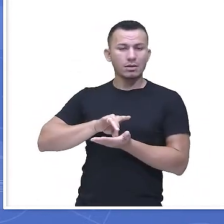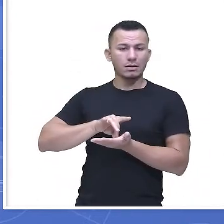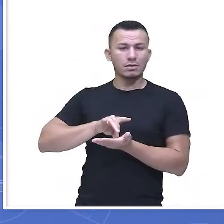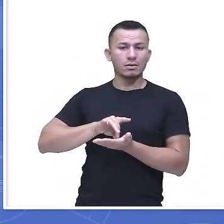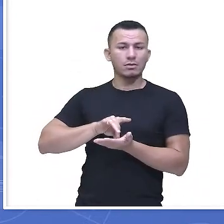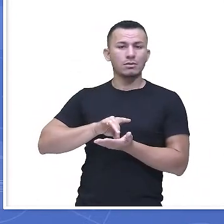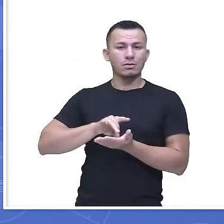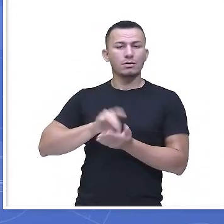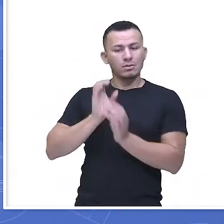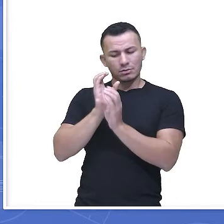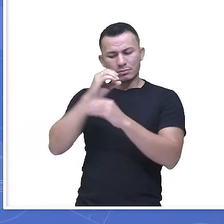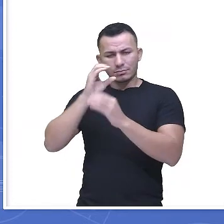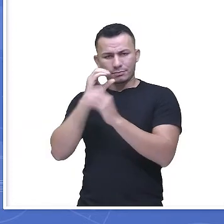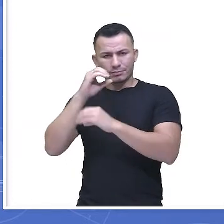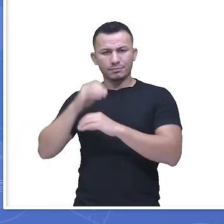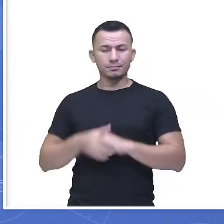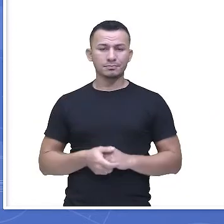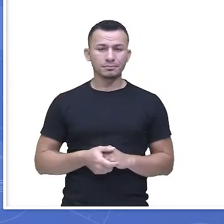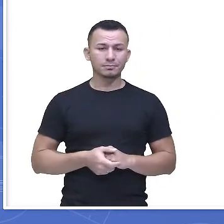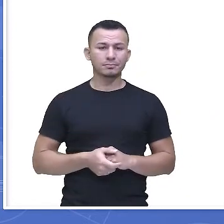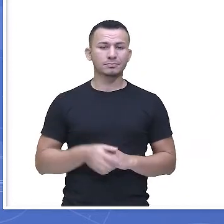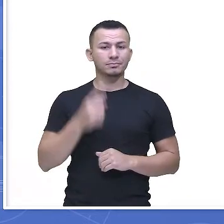das formas do microscópio. Vamos lá.